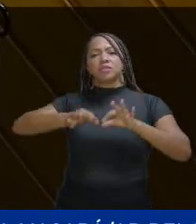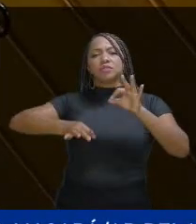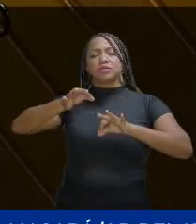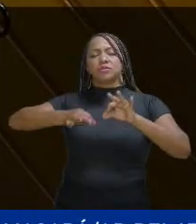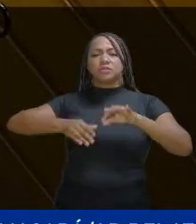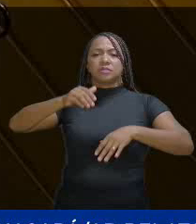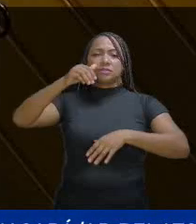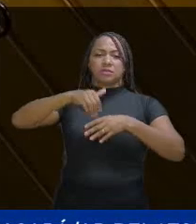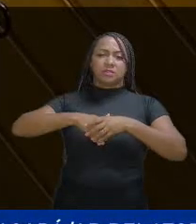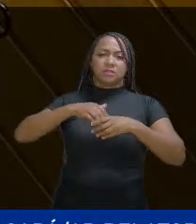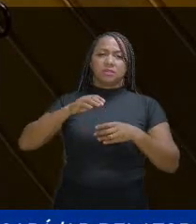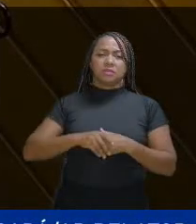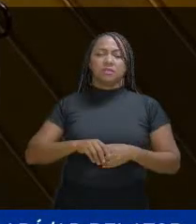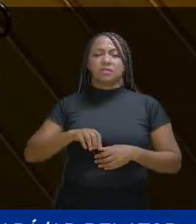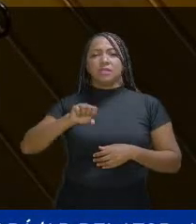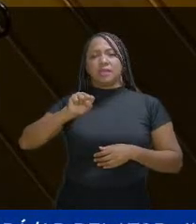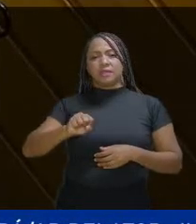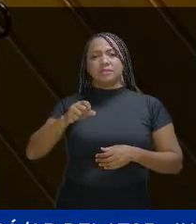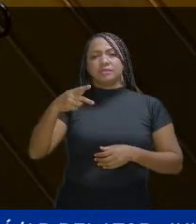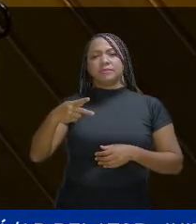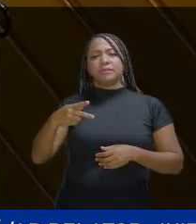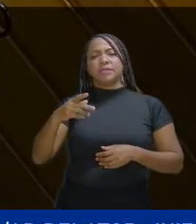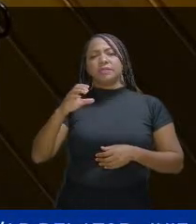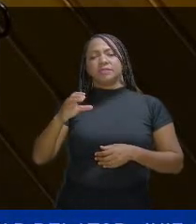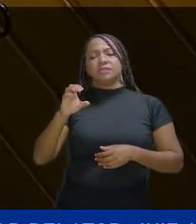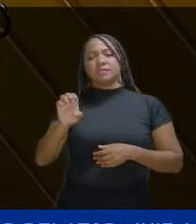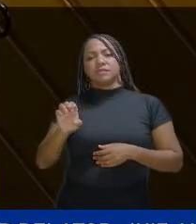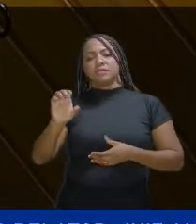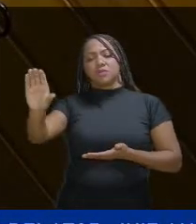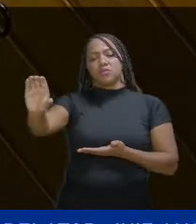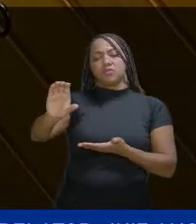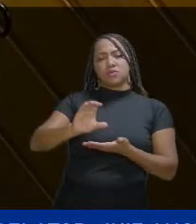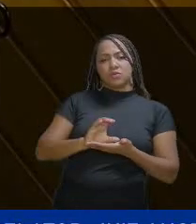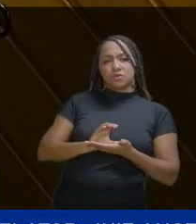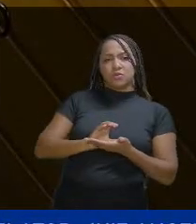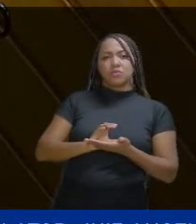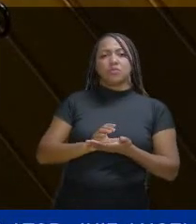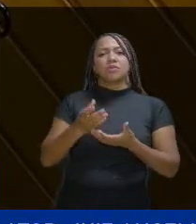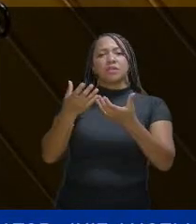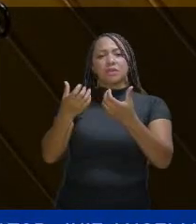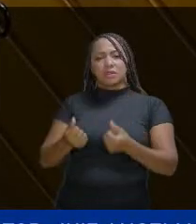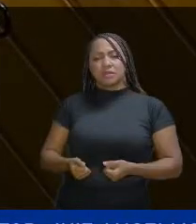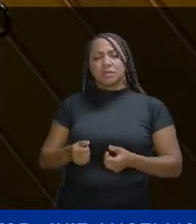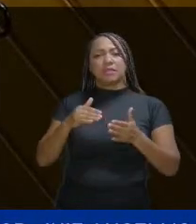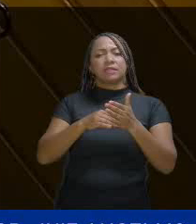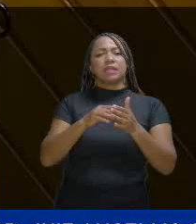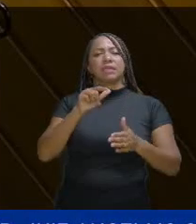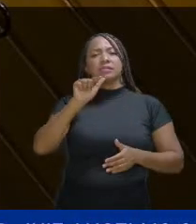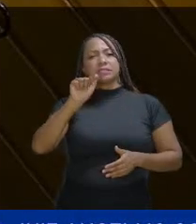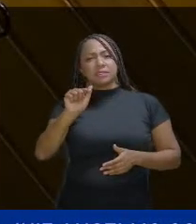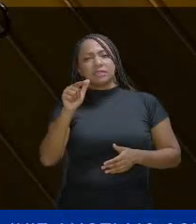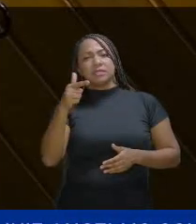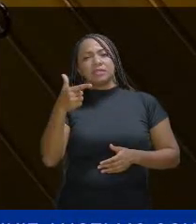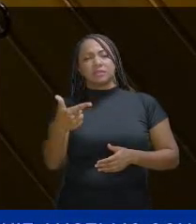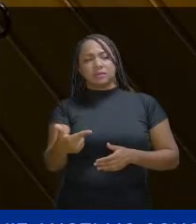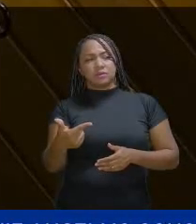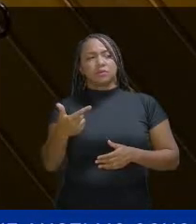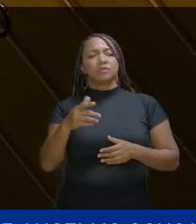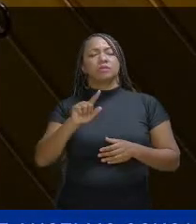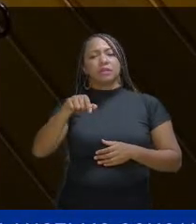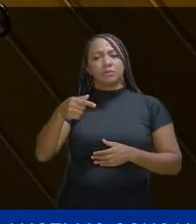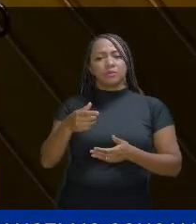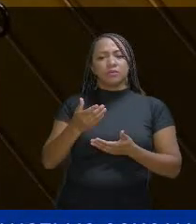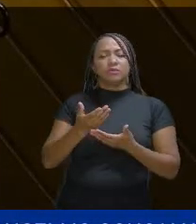do SPCE, os recursos financeiros recebidos em até 72 horas após o ingresso na conta